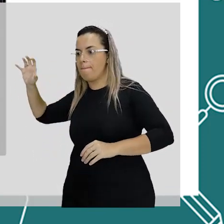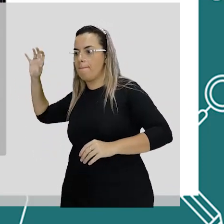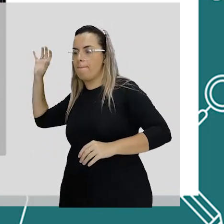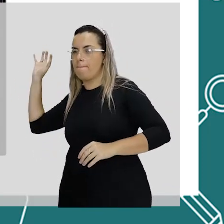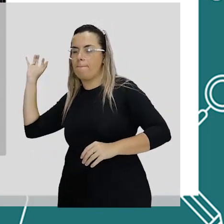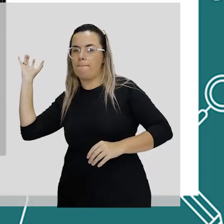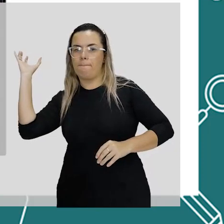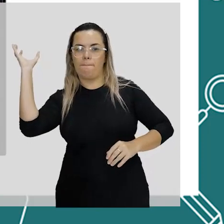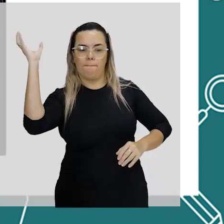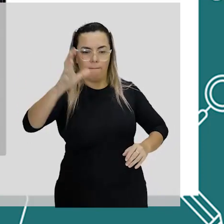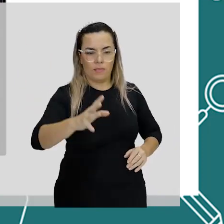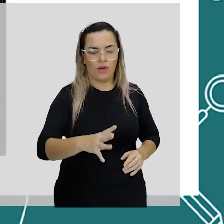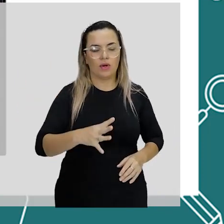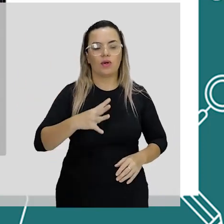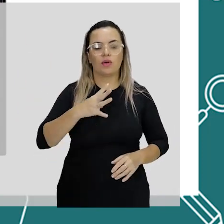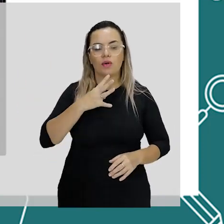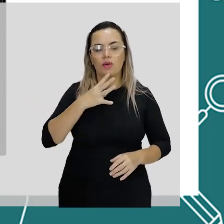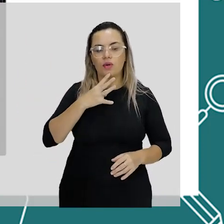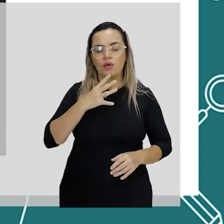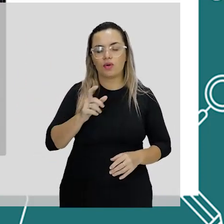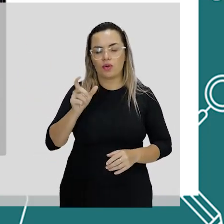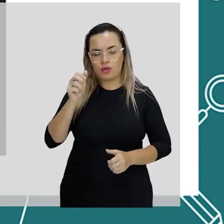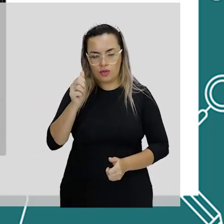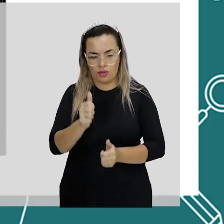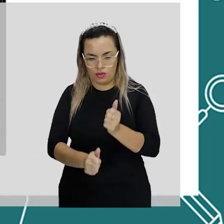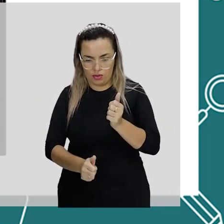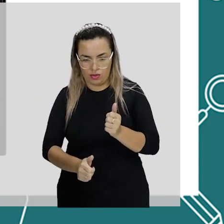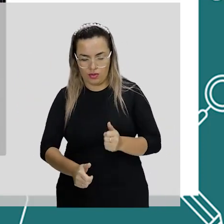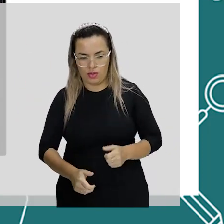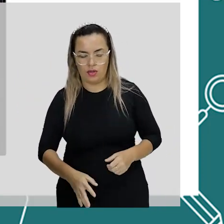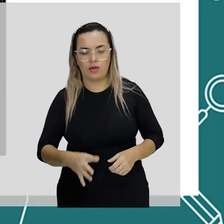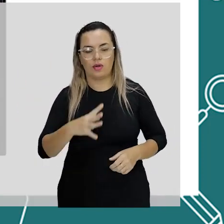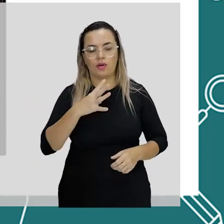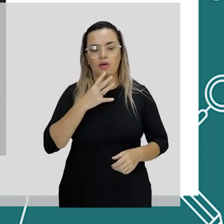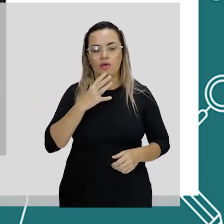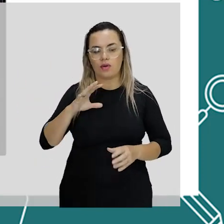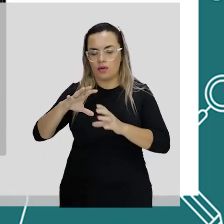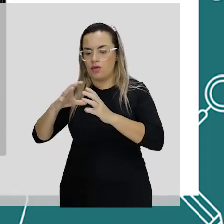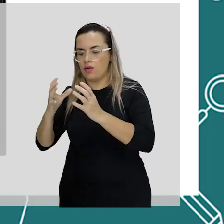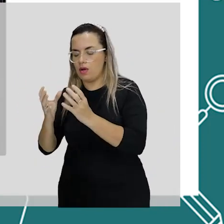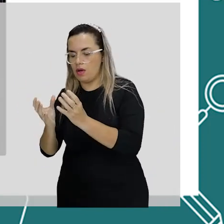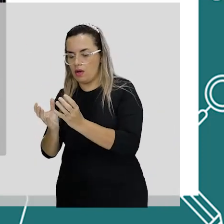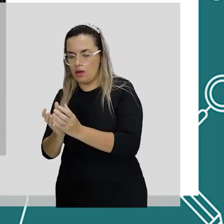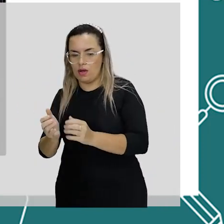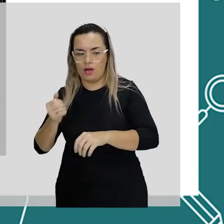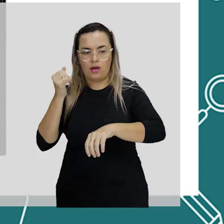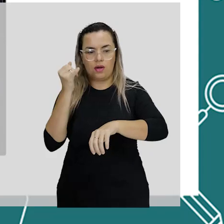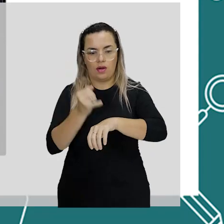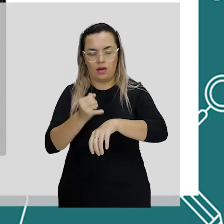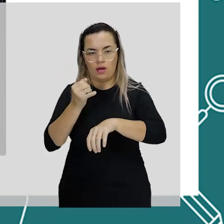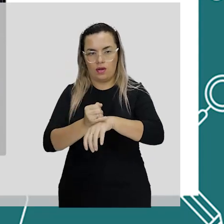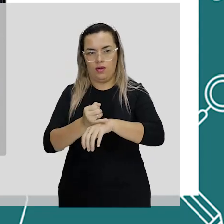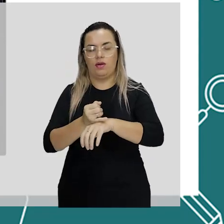realizando um arremesso de peso. Uma bola, uma esfera de aço, também com o mesmo peso do martelo